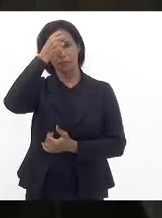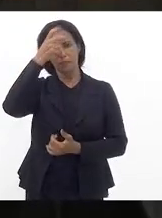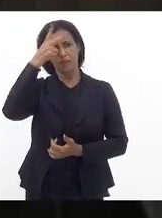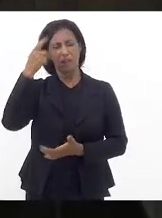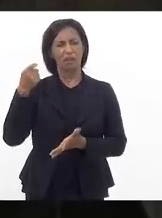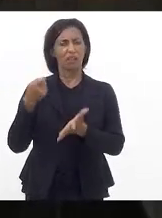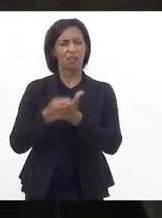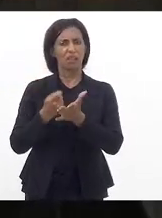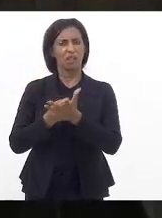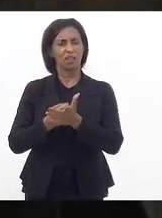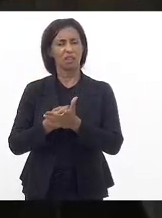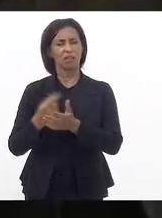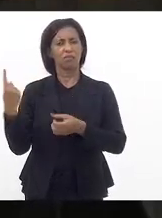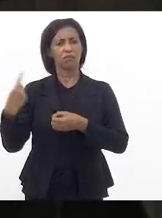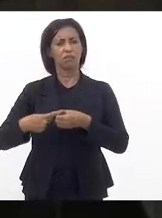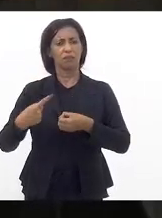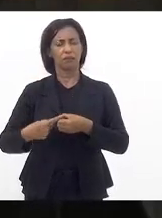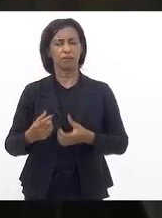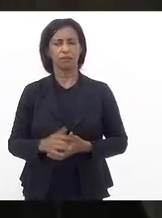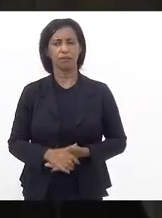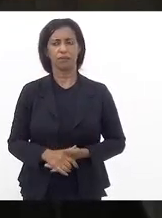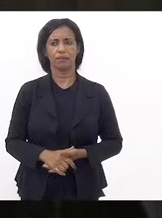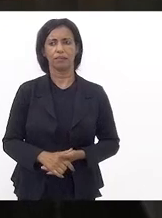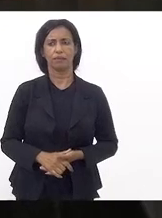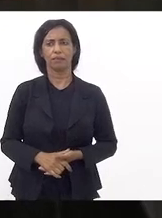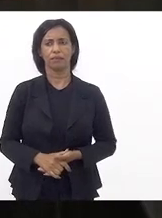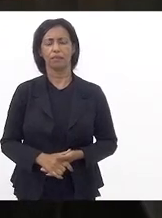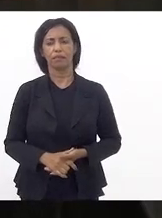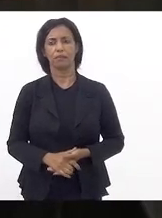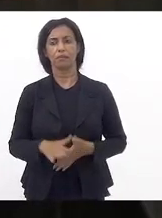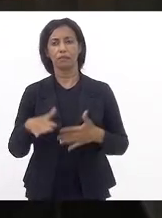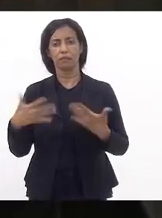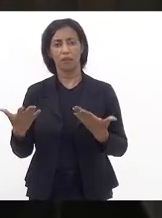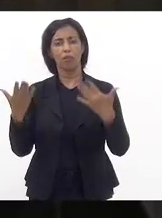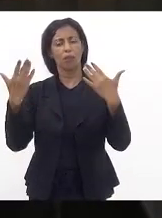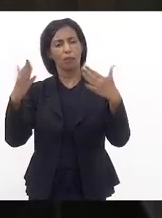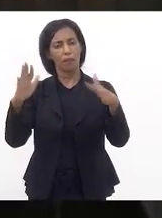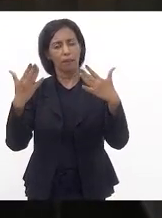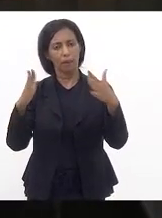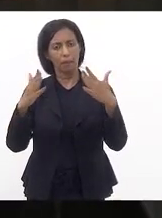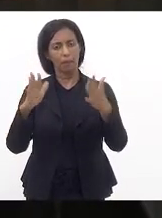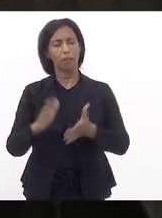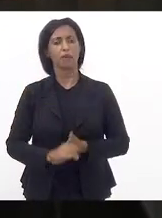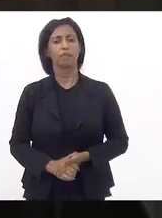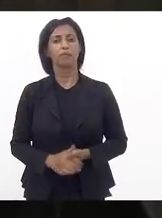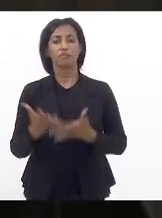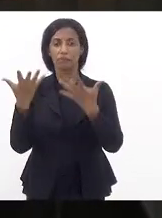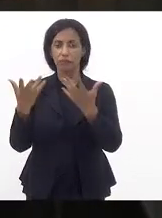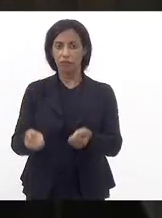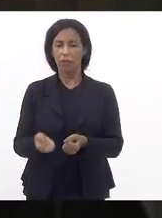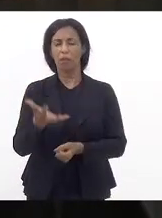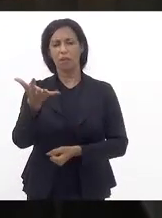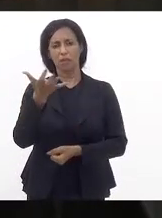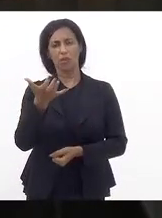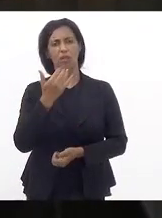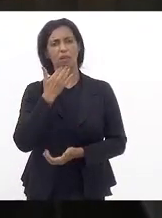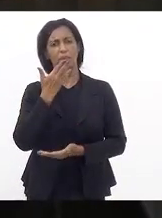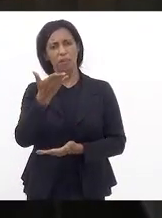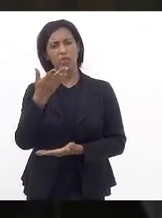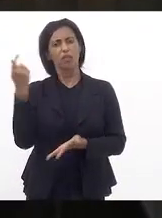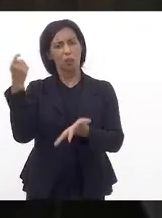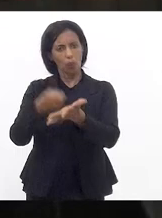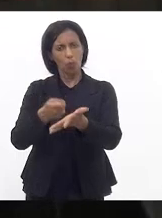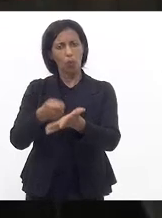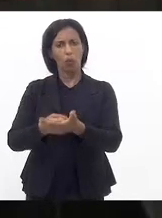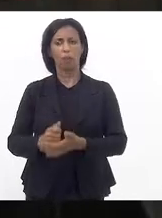prefeito tem tentado fazer com o nosso município Então vamos parabenizar Vamos mas eu queria também pedir você